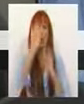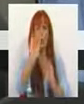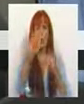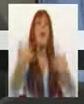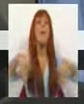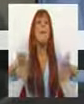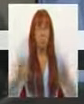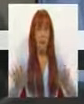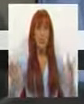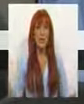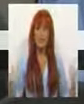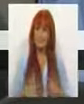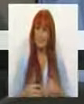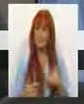também